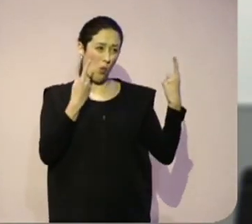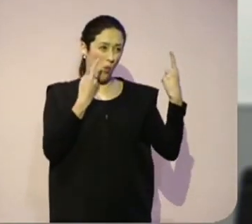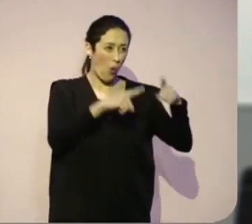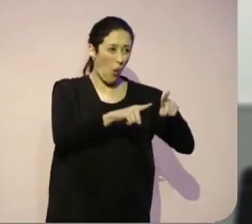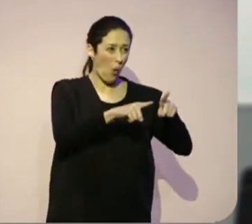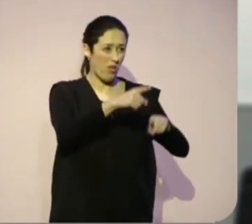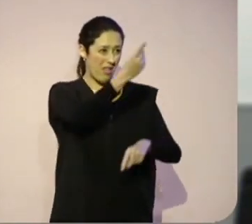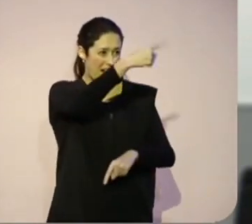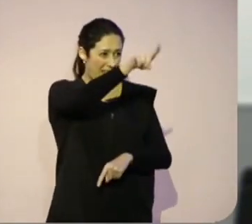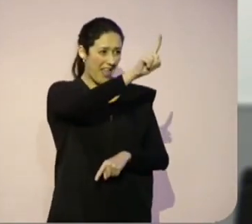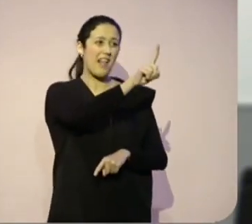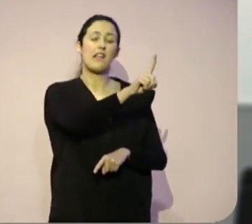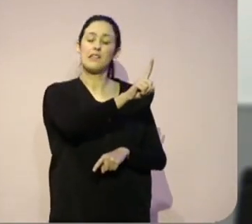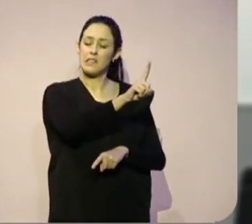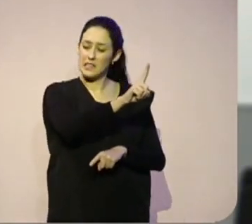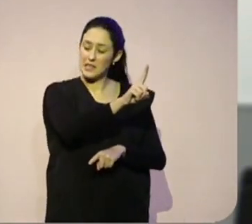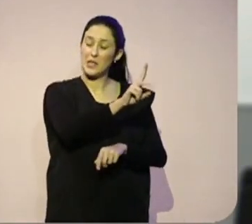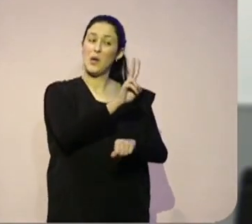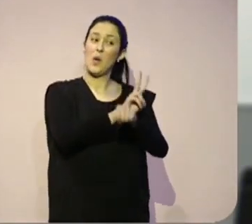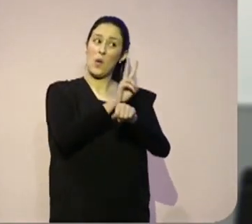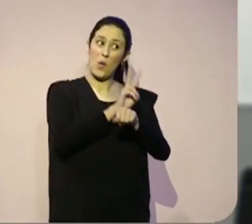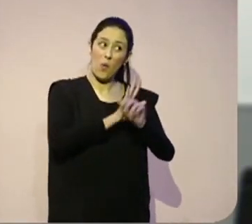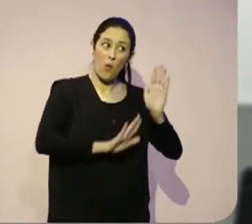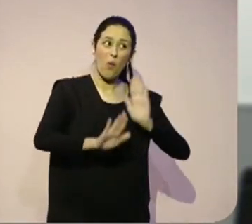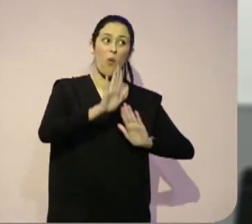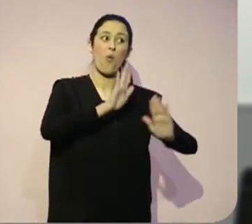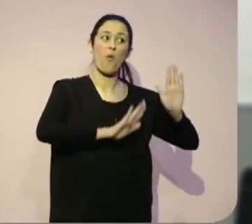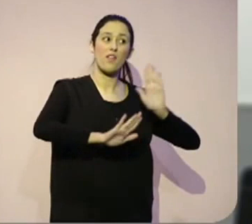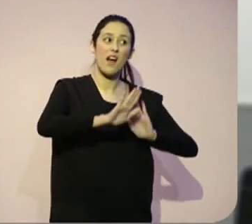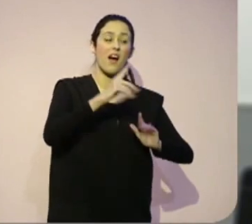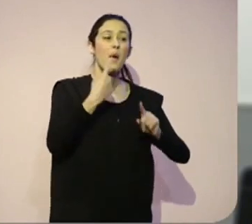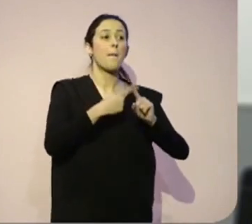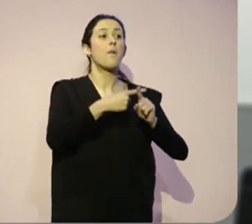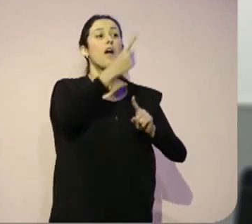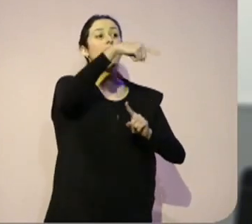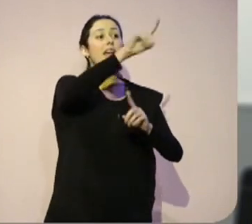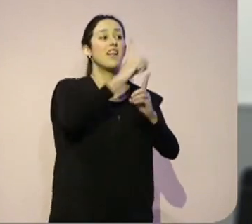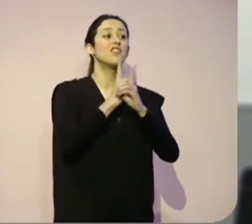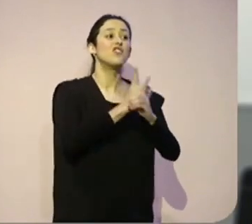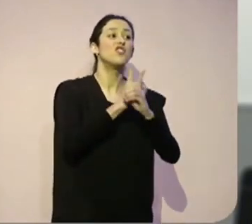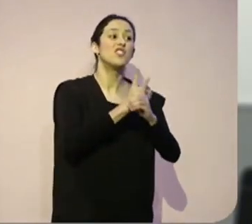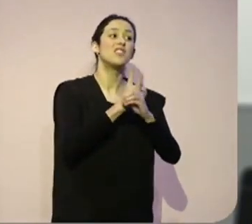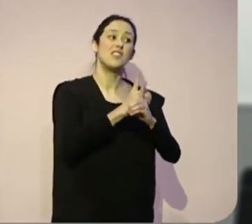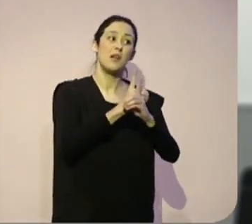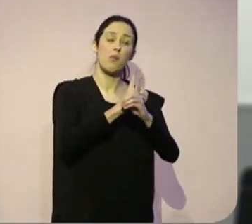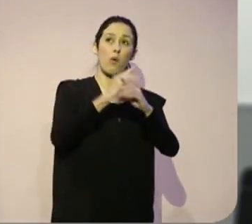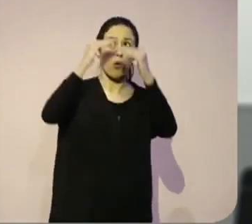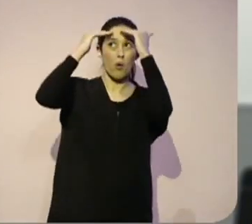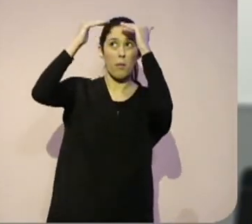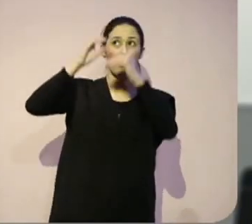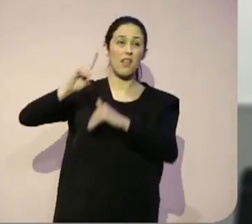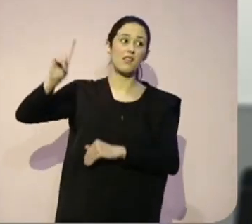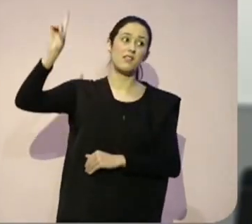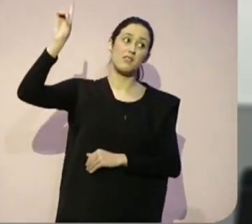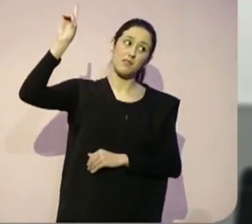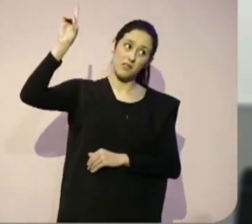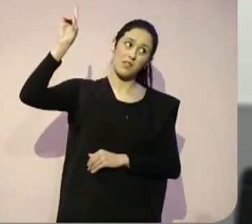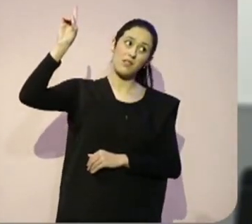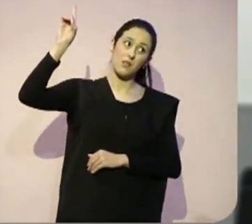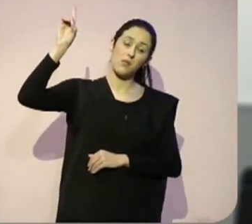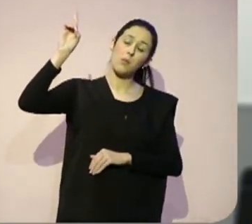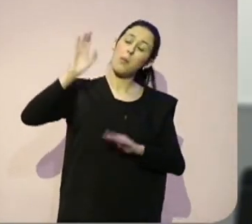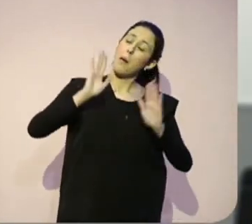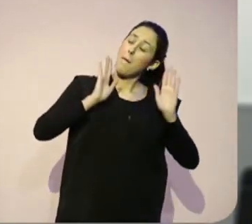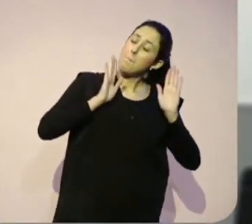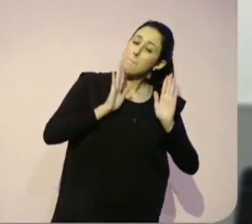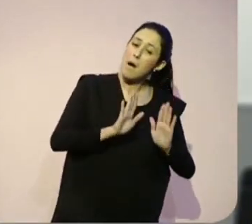grupo, nada vai poder detê-los, porque eles estão fazendo isso em nome de Deus. Mas se não for